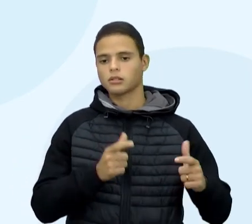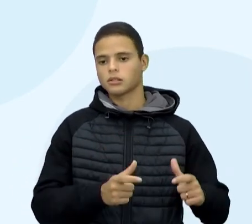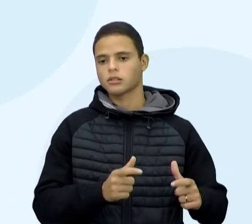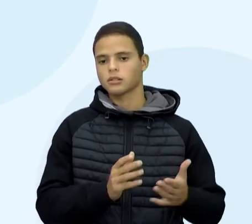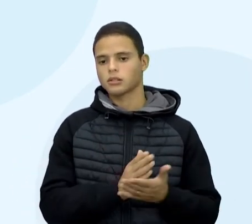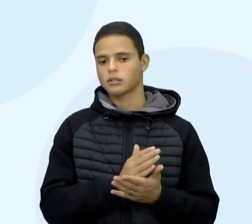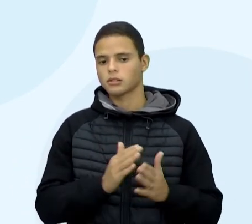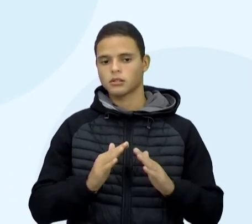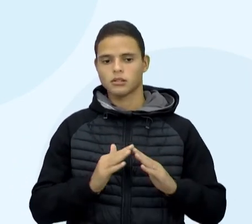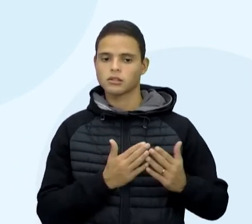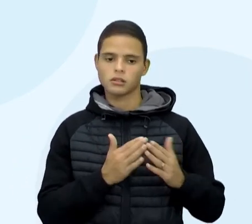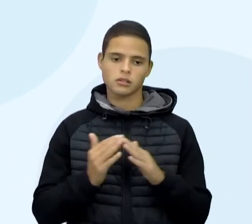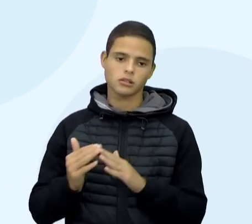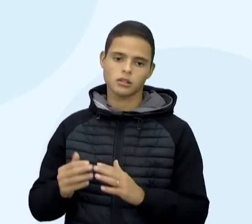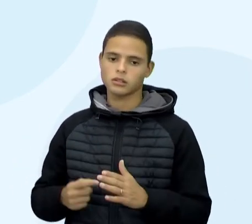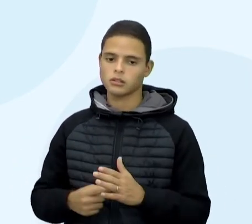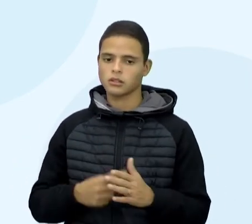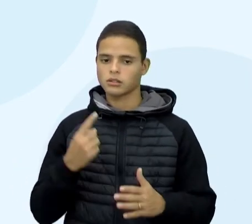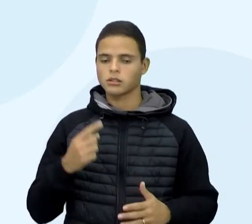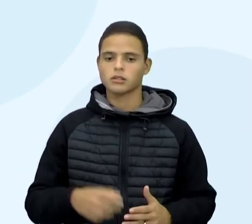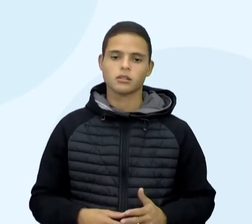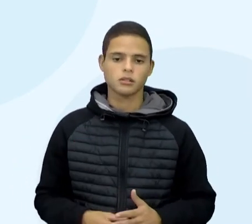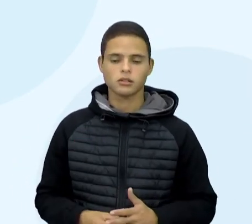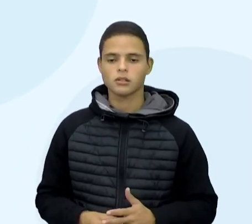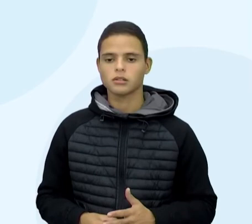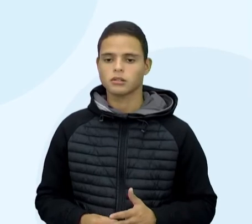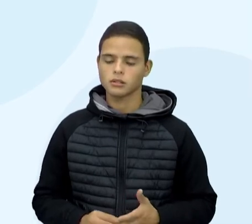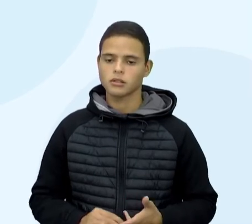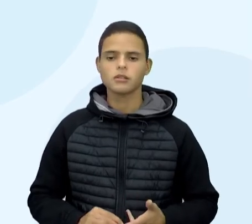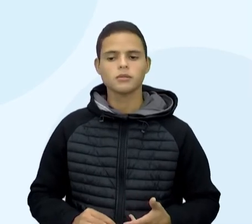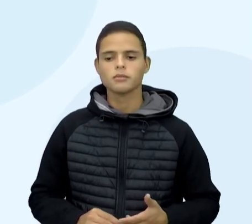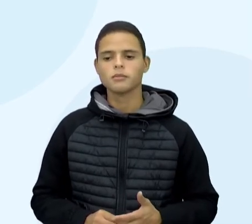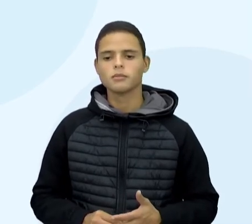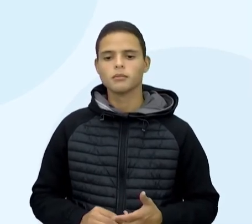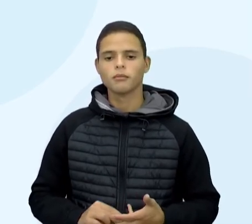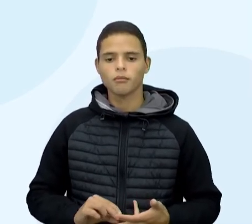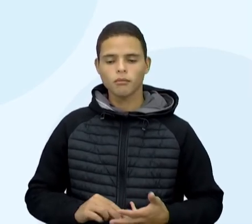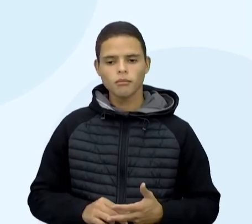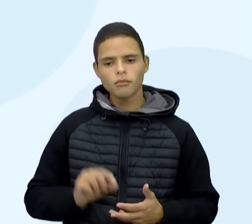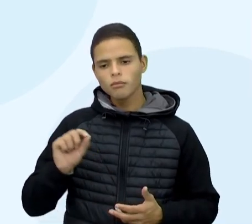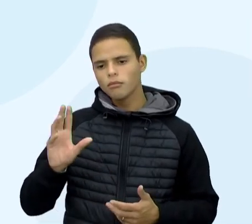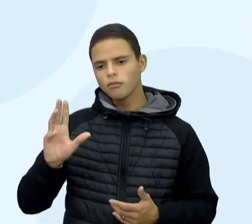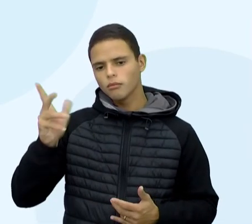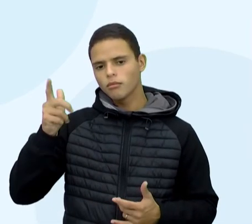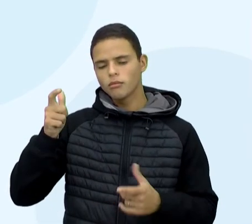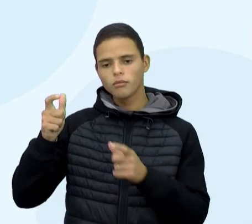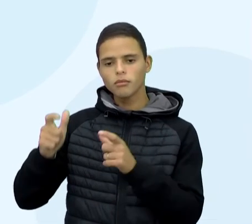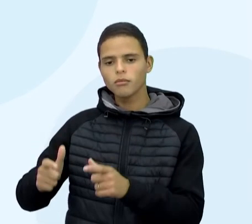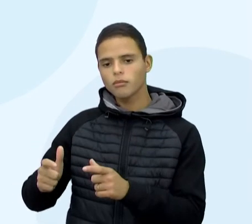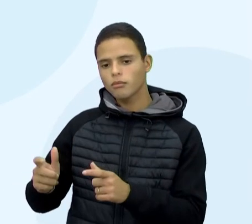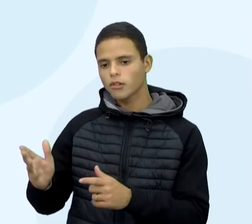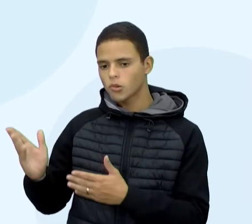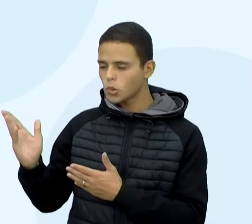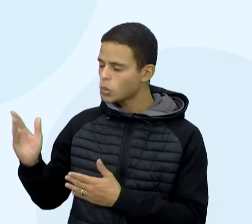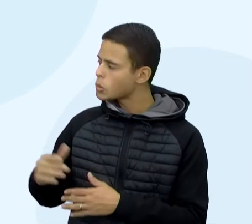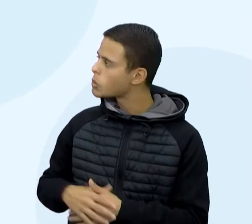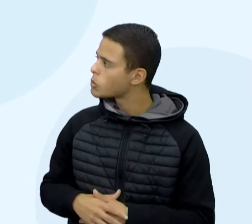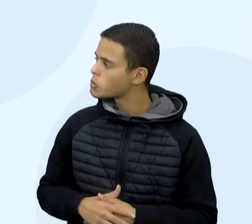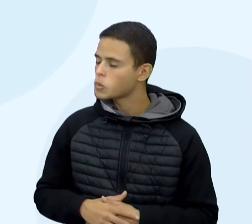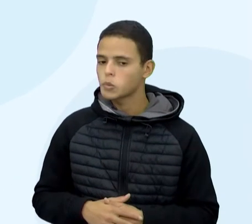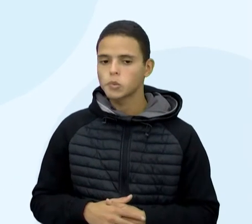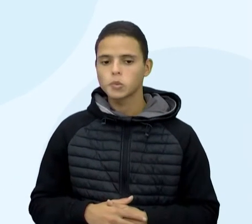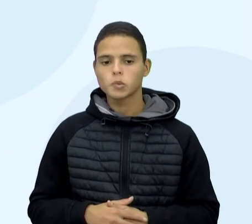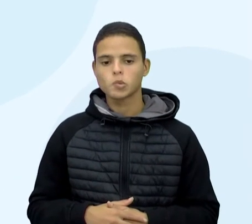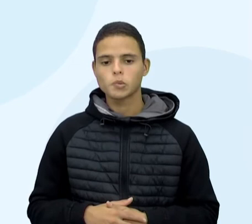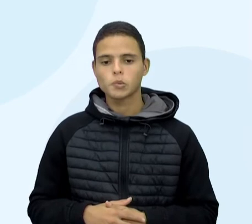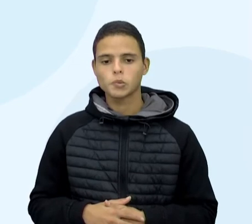as primeiras favelas. E o que aconteceu com o local do cortiço? Aí no local do cortiço,